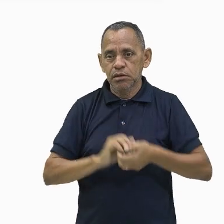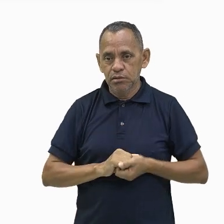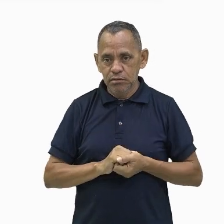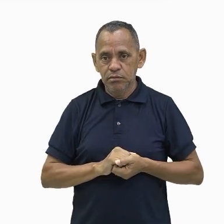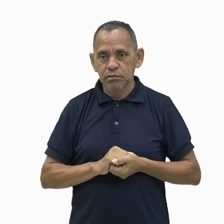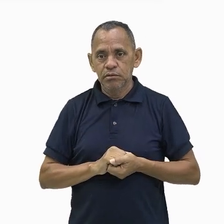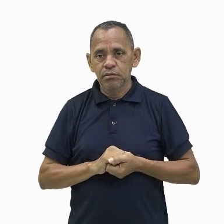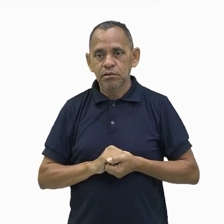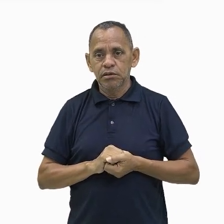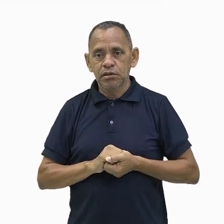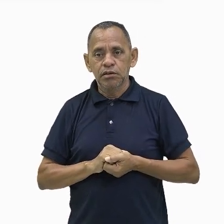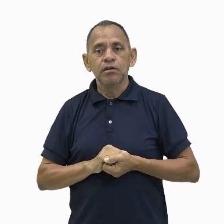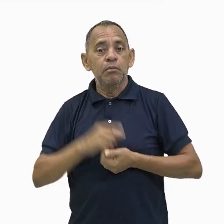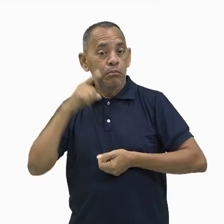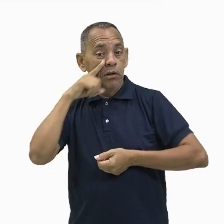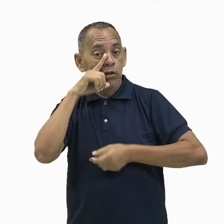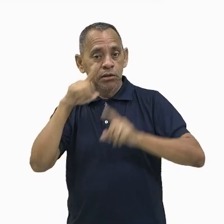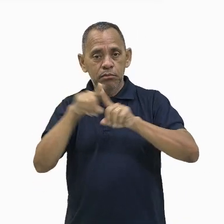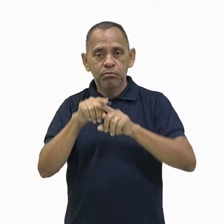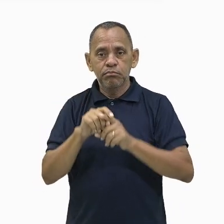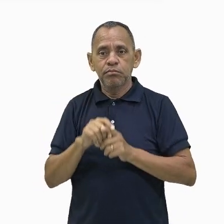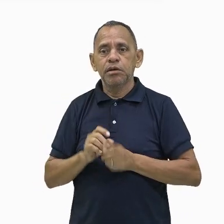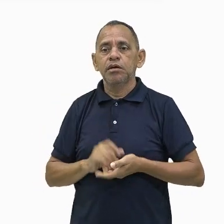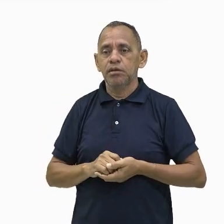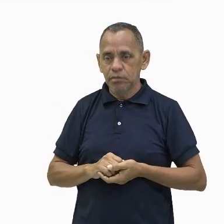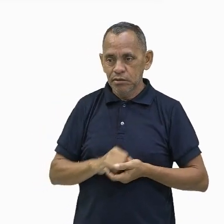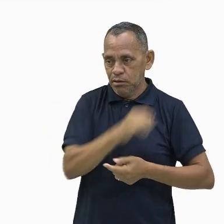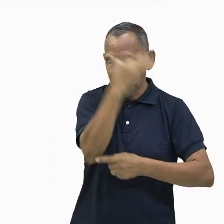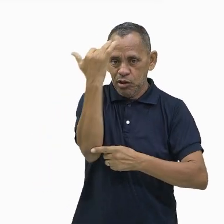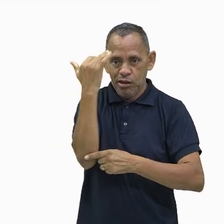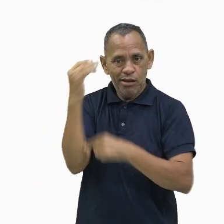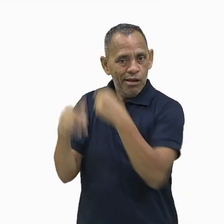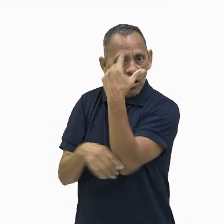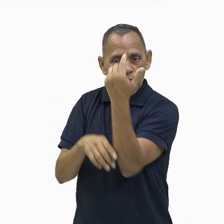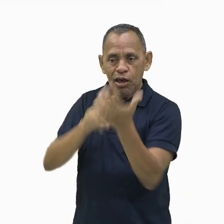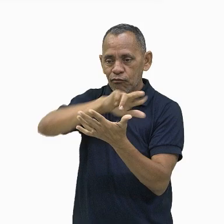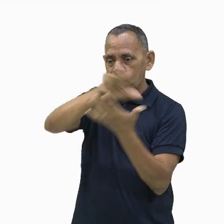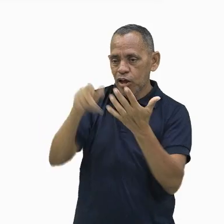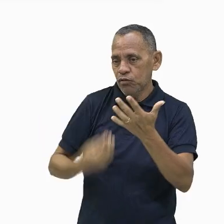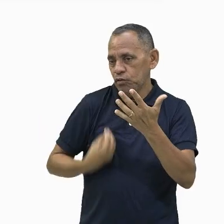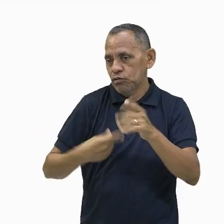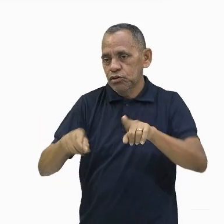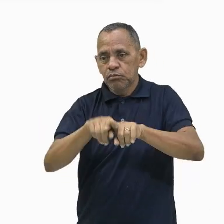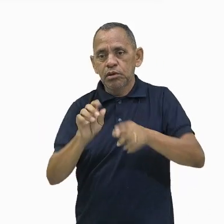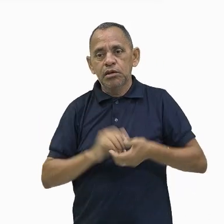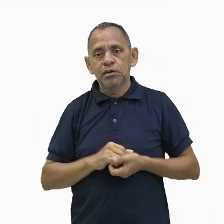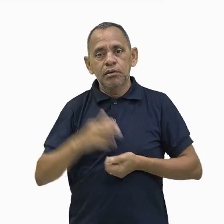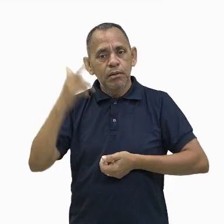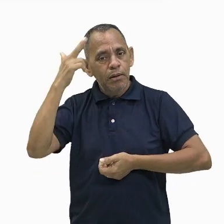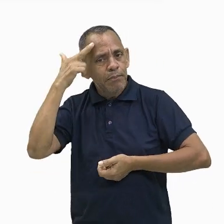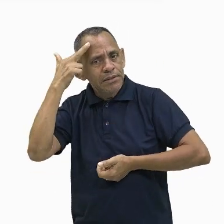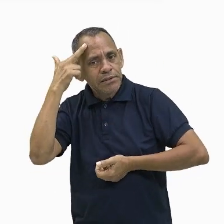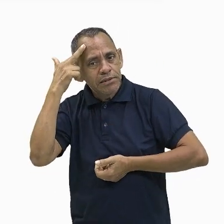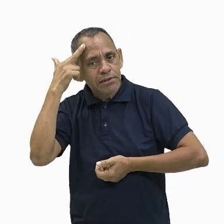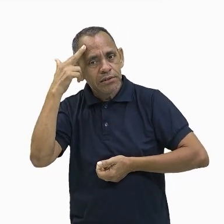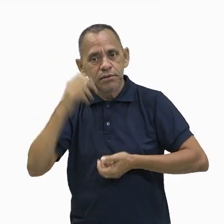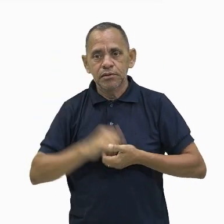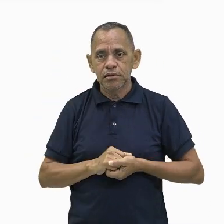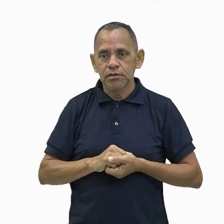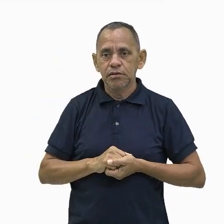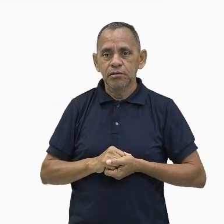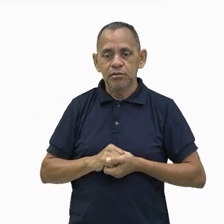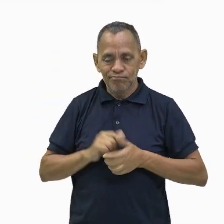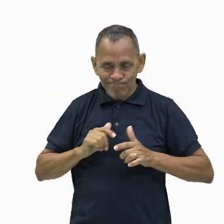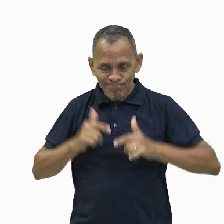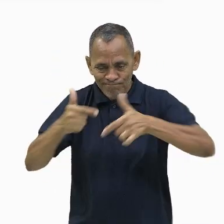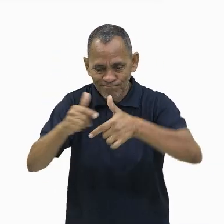à diversidade biológica, que são a diversidade das formas de vida. Dessa forma, repensar nossos hábitos de consumo ajuda a